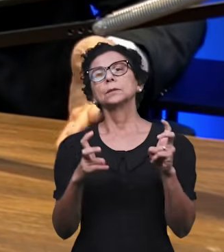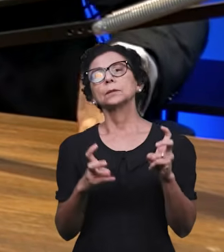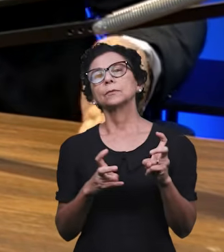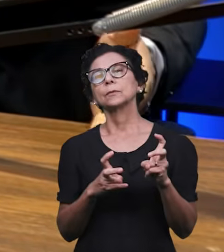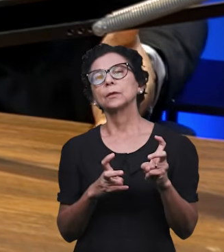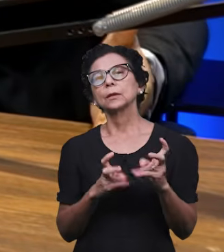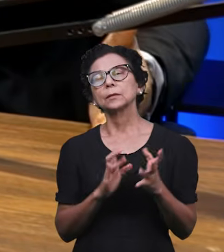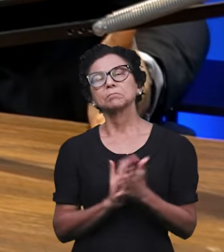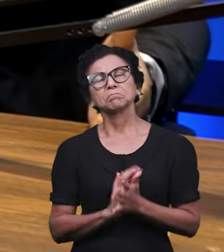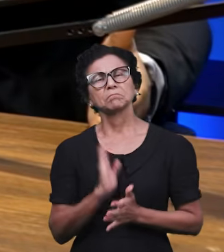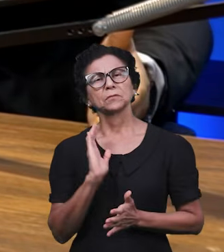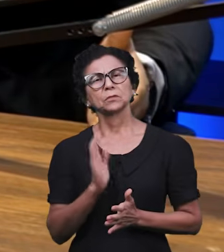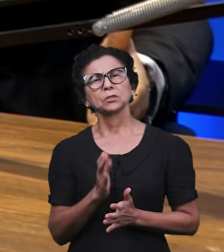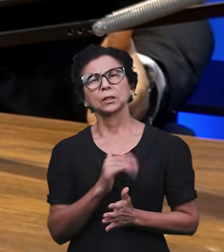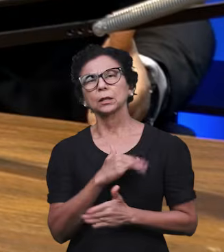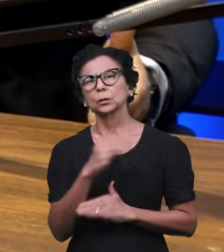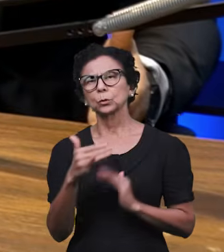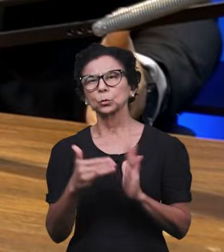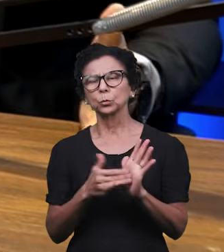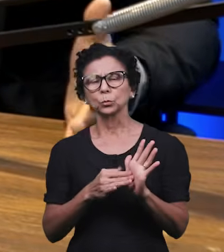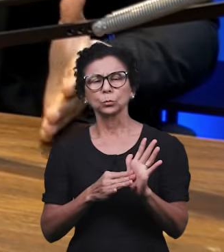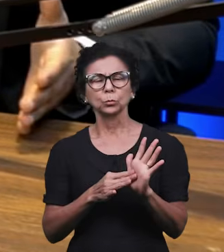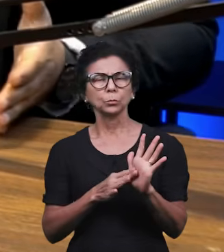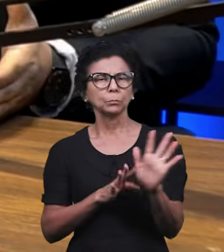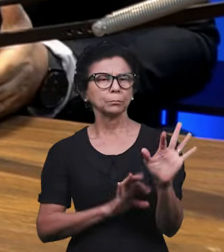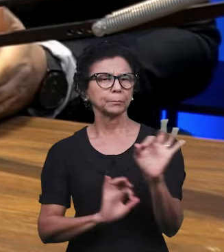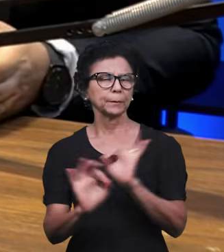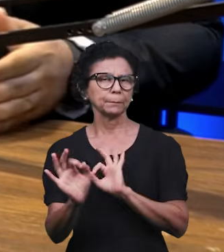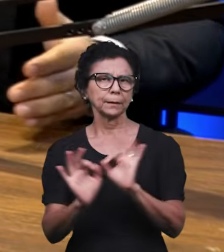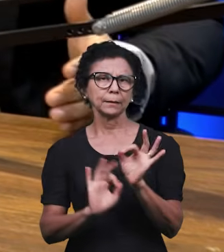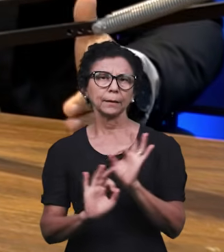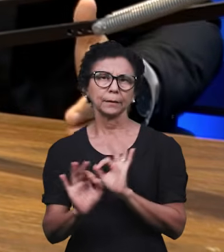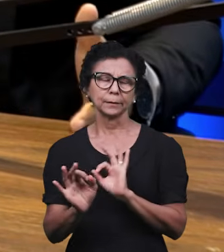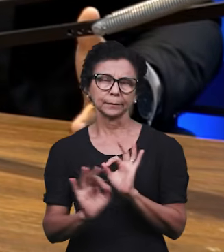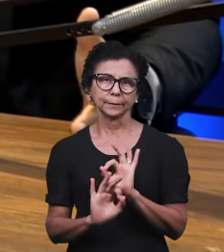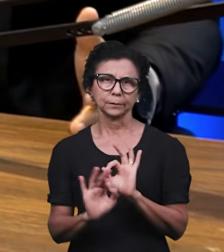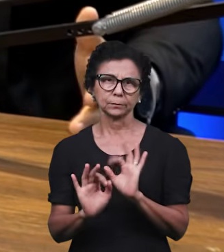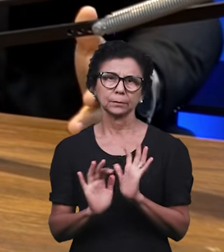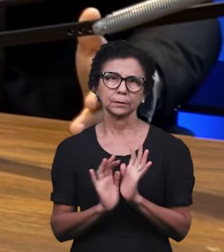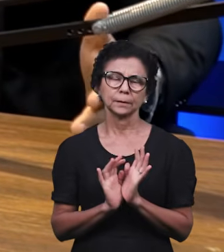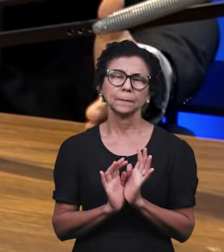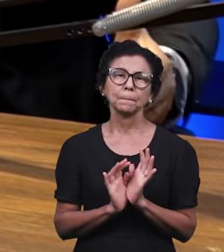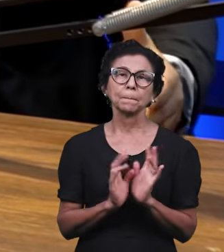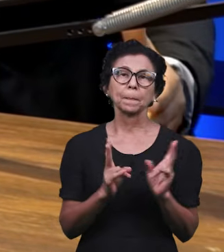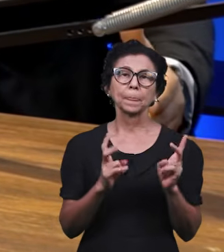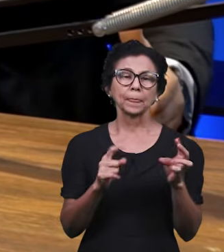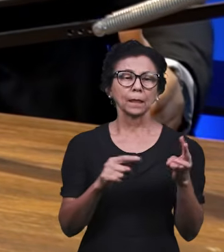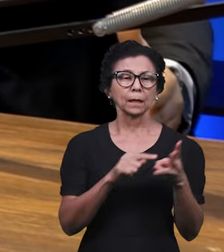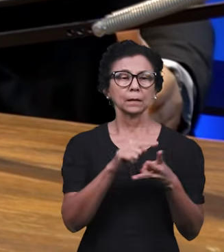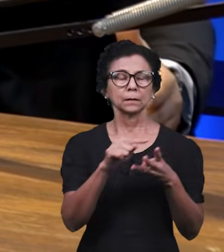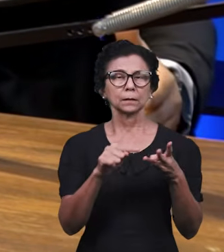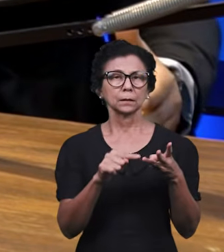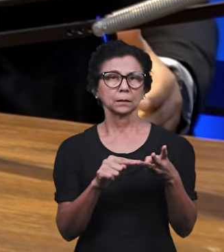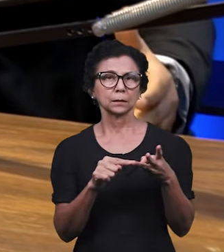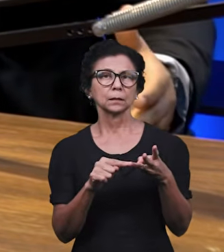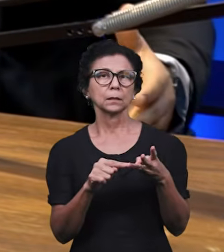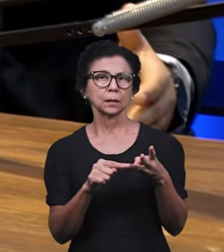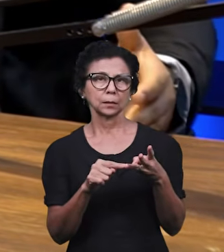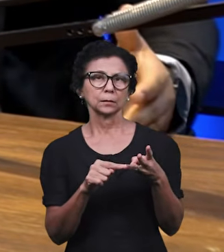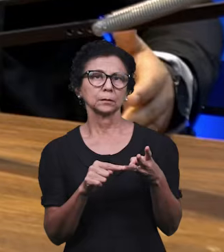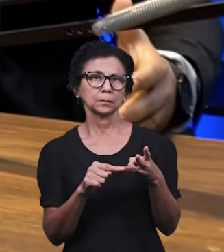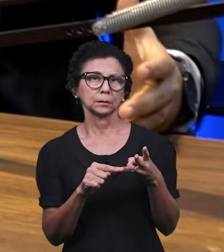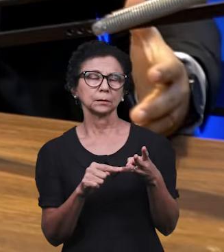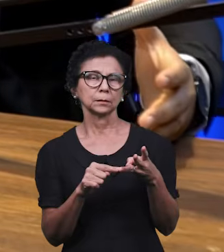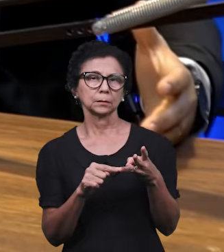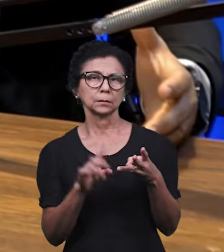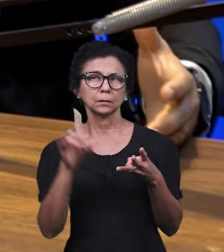todo determinado. Quando nós vamos observar 3 aspectos do projeto de